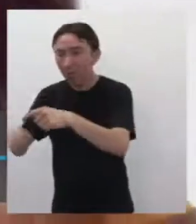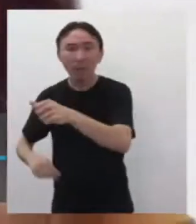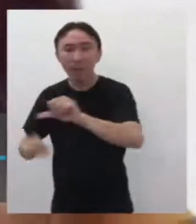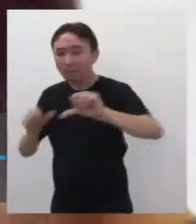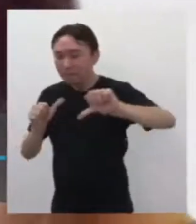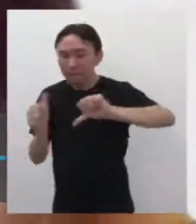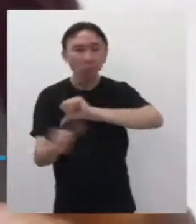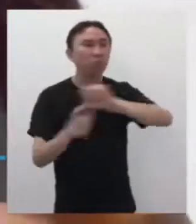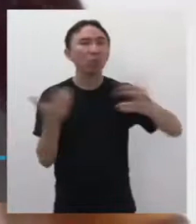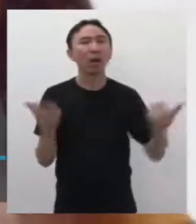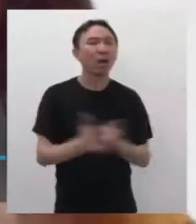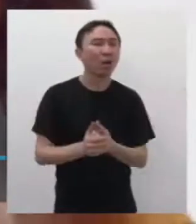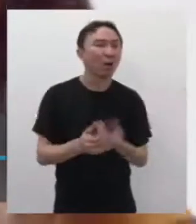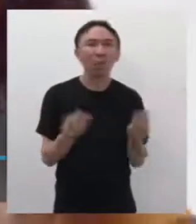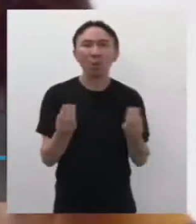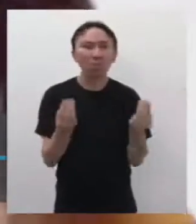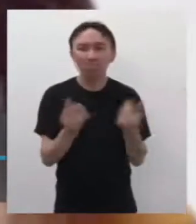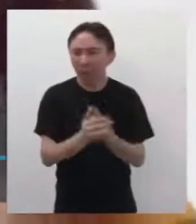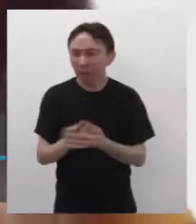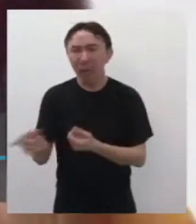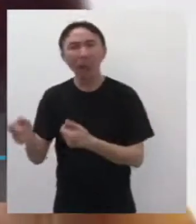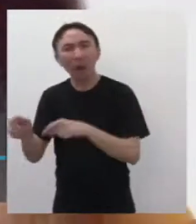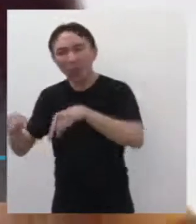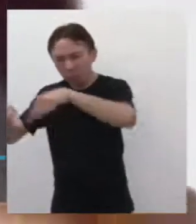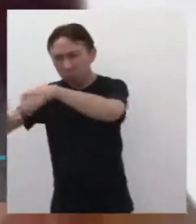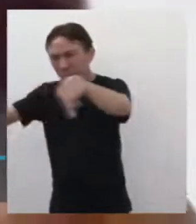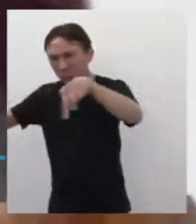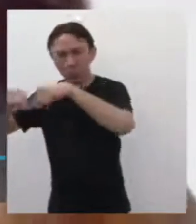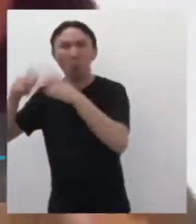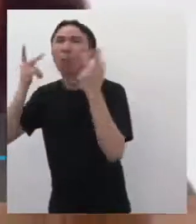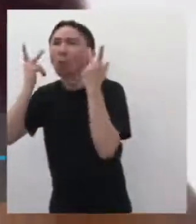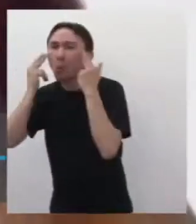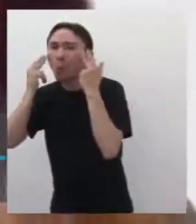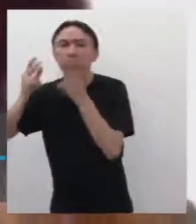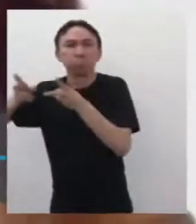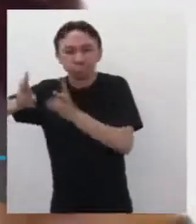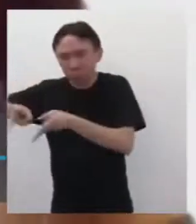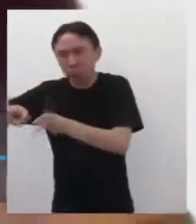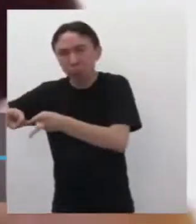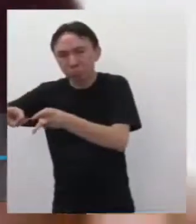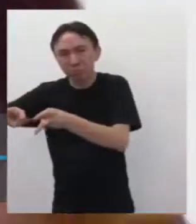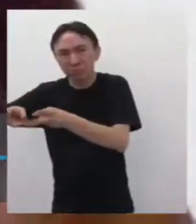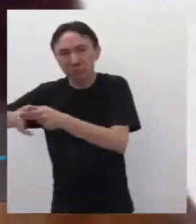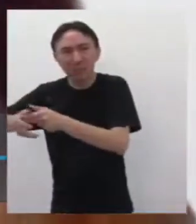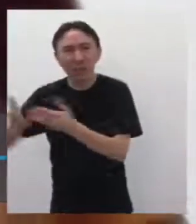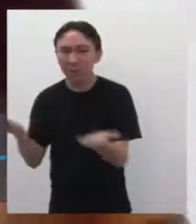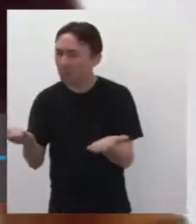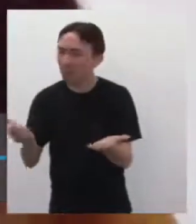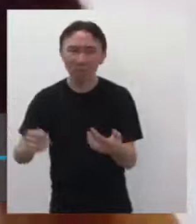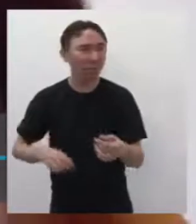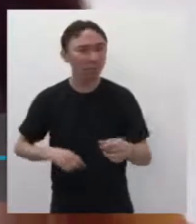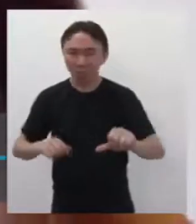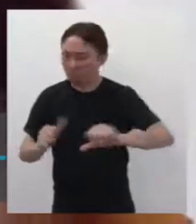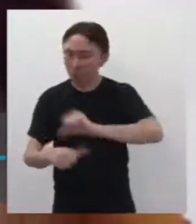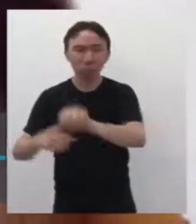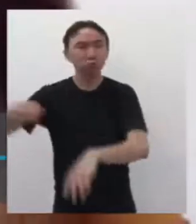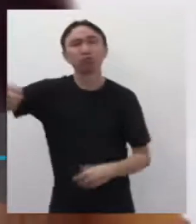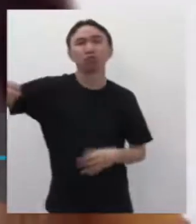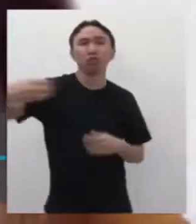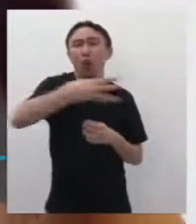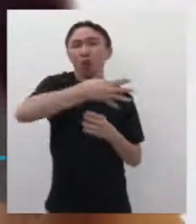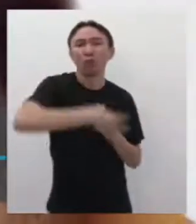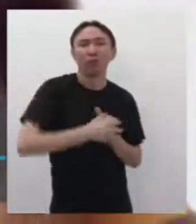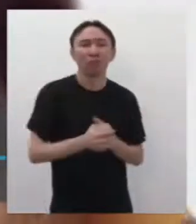aula emergencial, adaptada, né? E inovada a ferro e fogo.